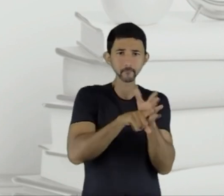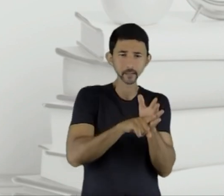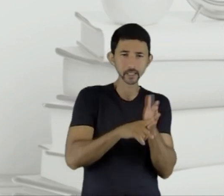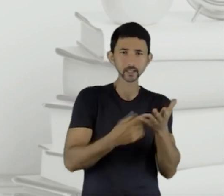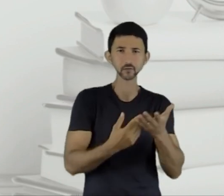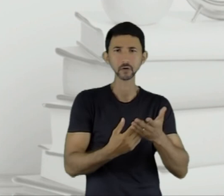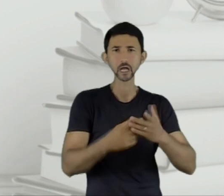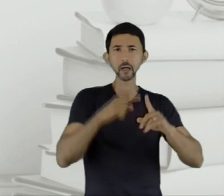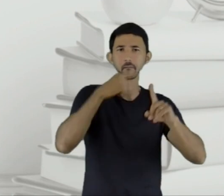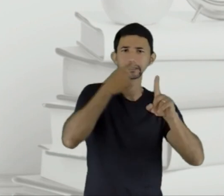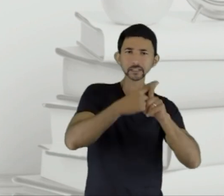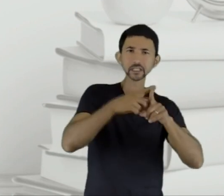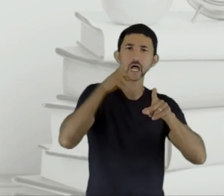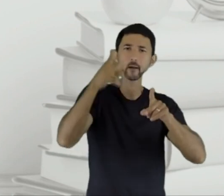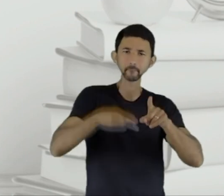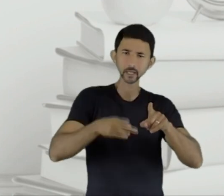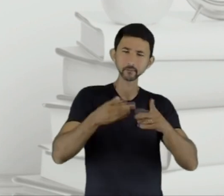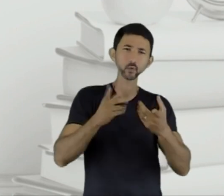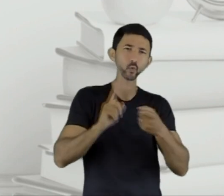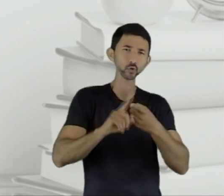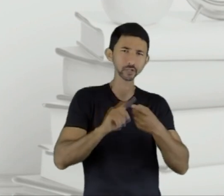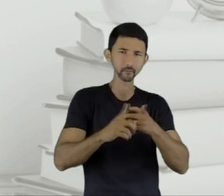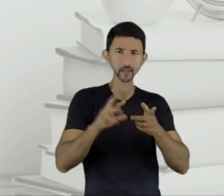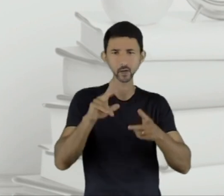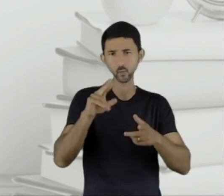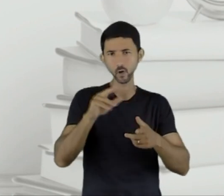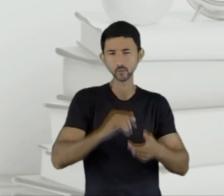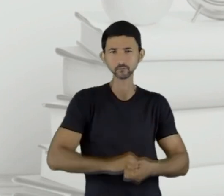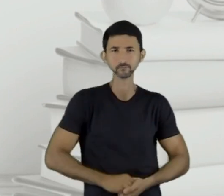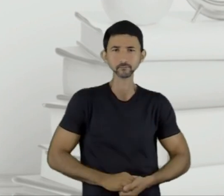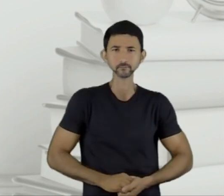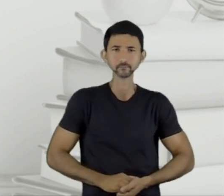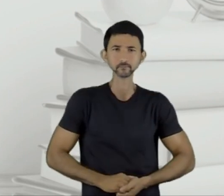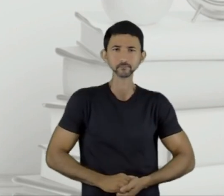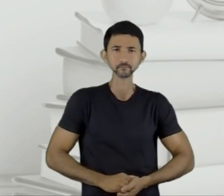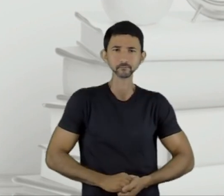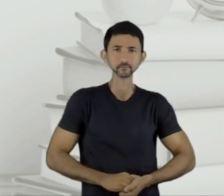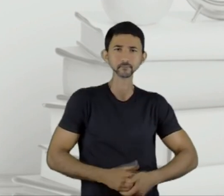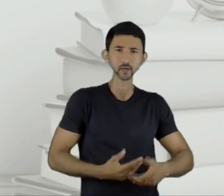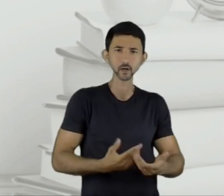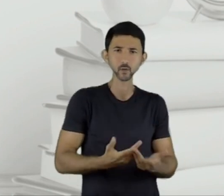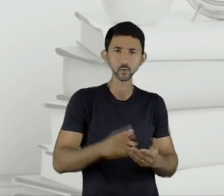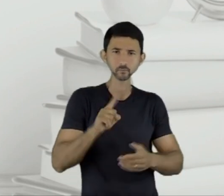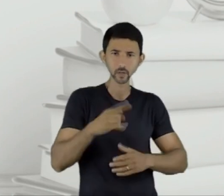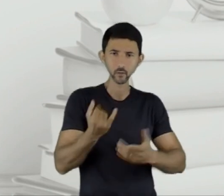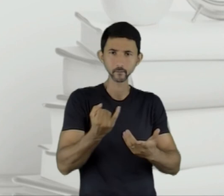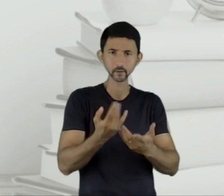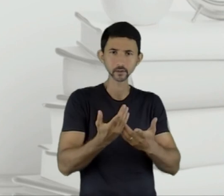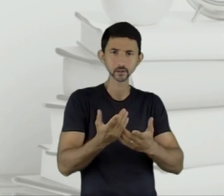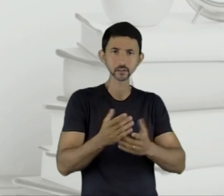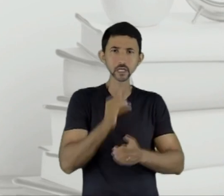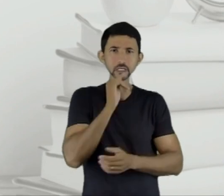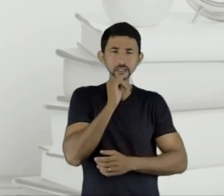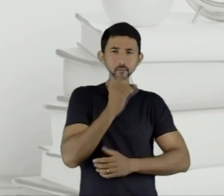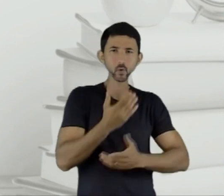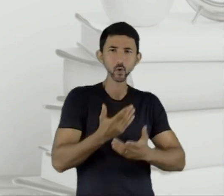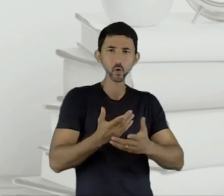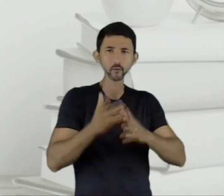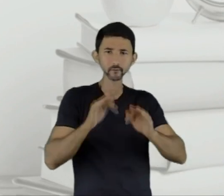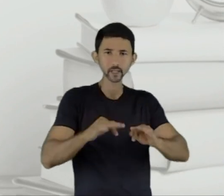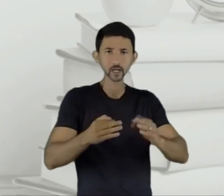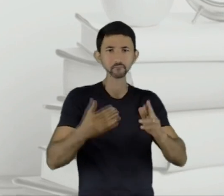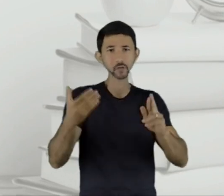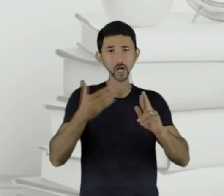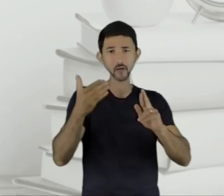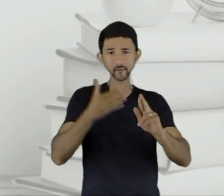para adição vale a mesma situação. Então, não podemos deixar, no final da nossa aula, de